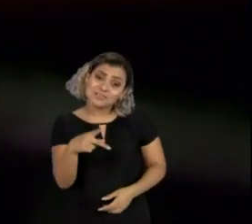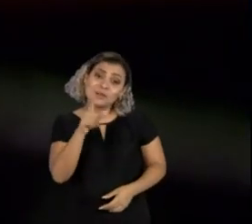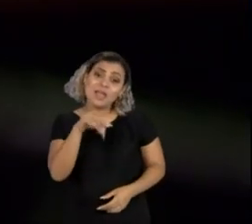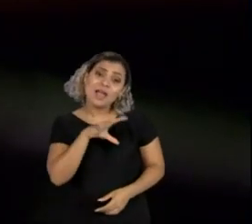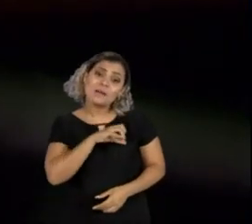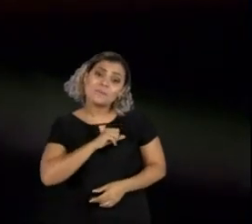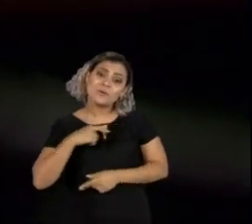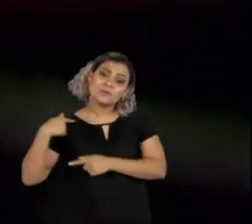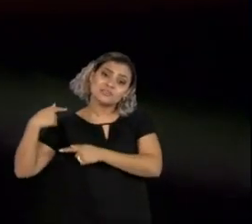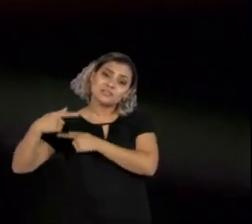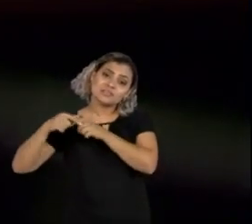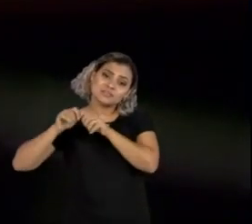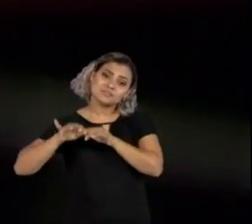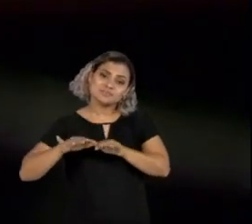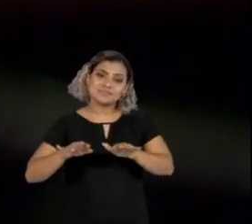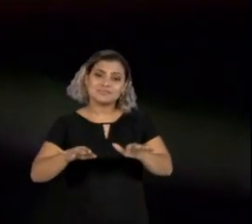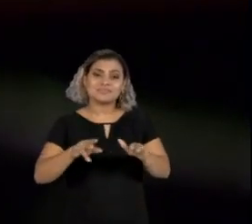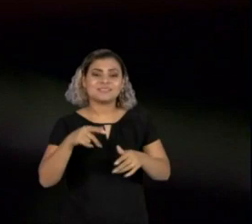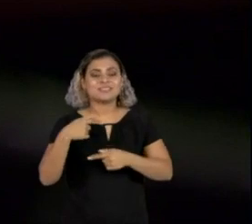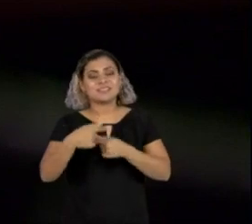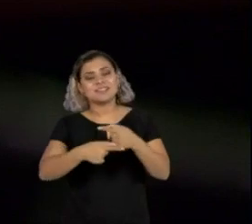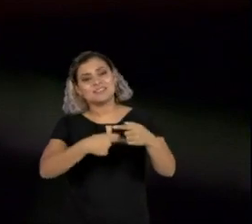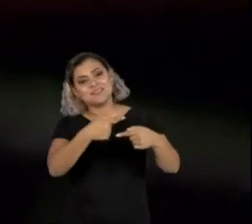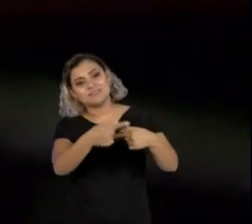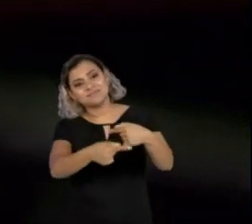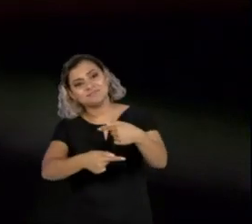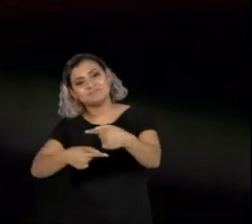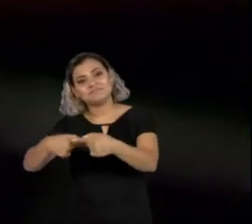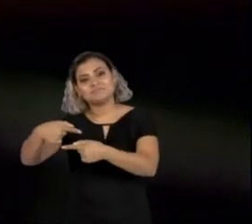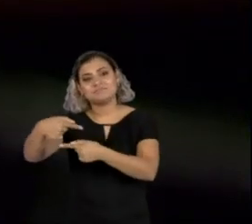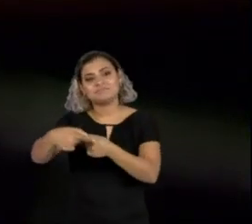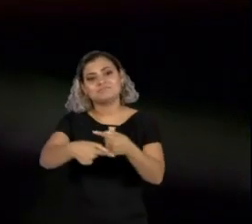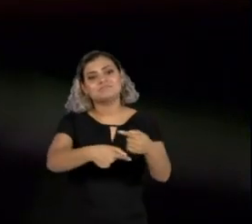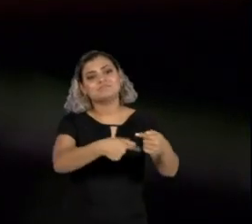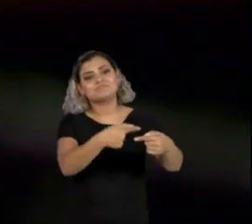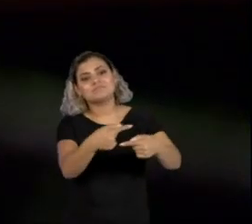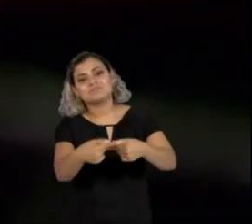de geração para geração, que vai passando